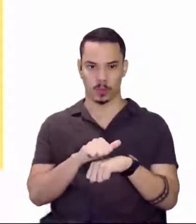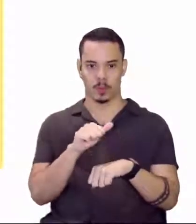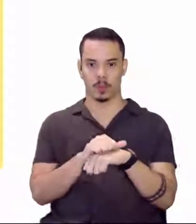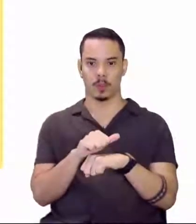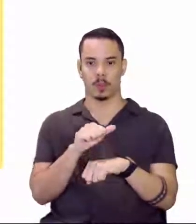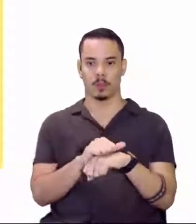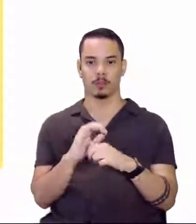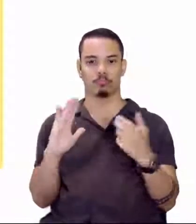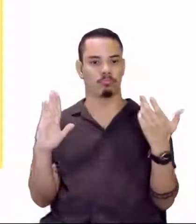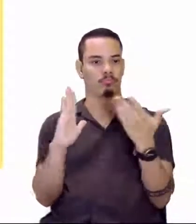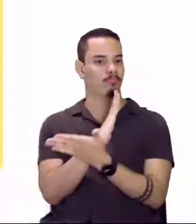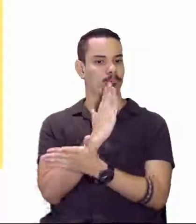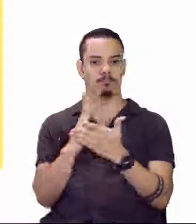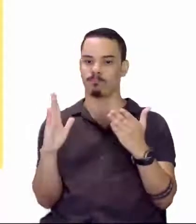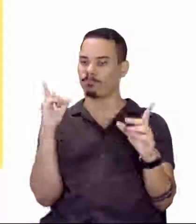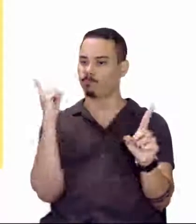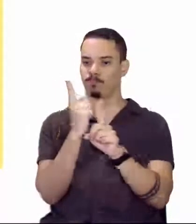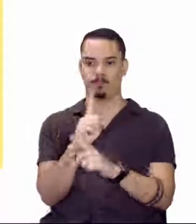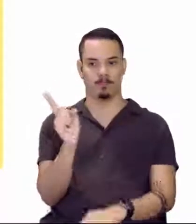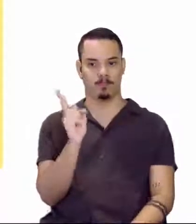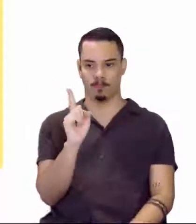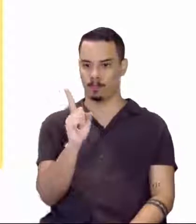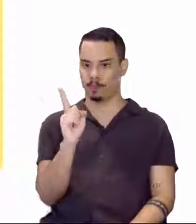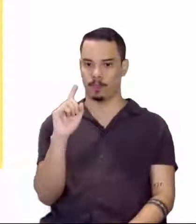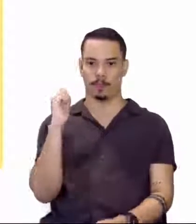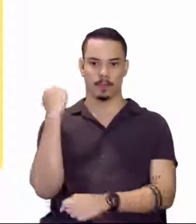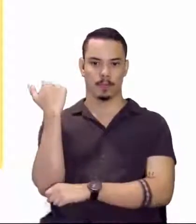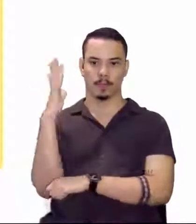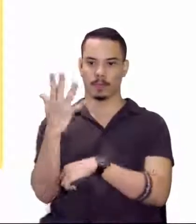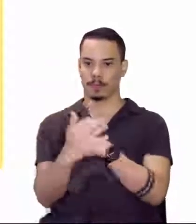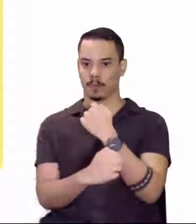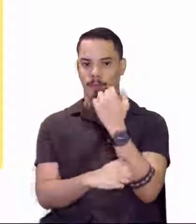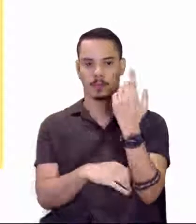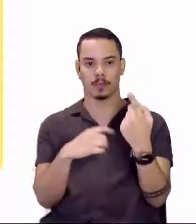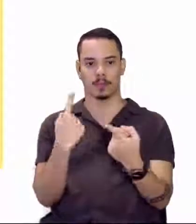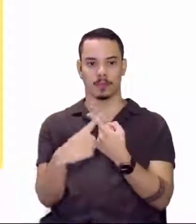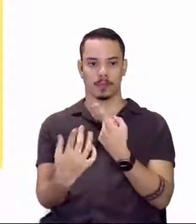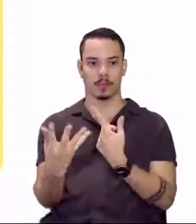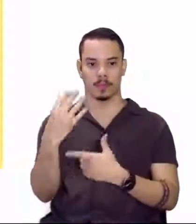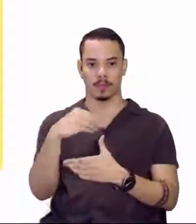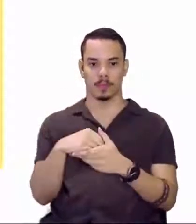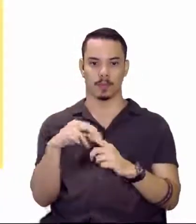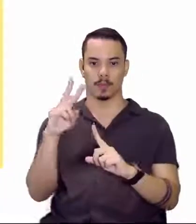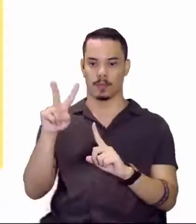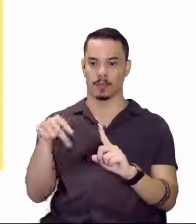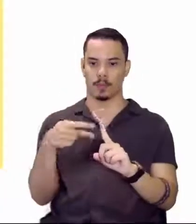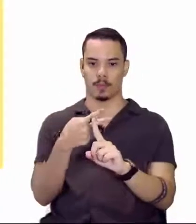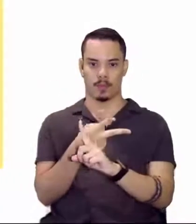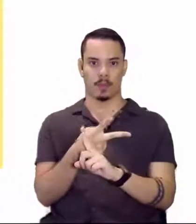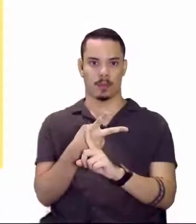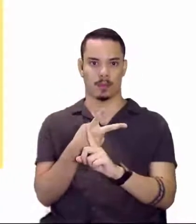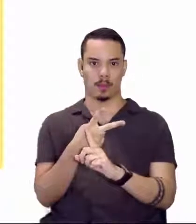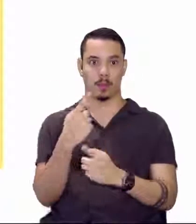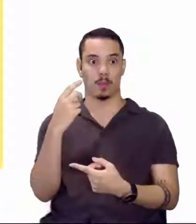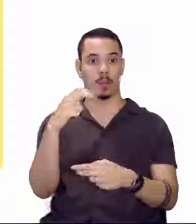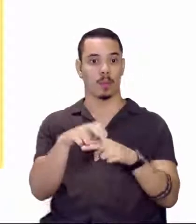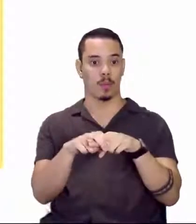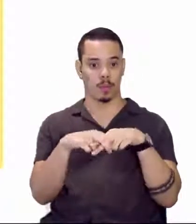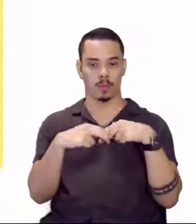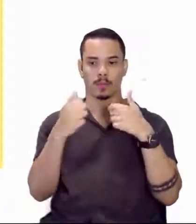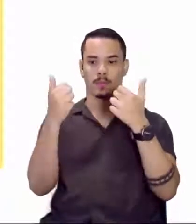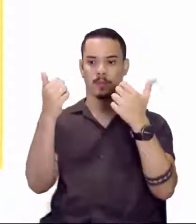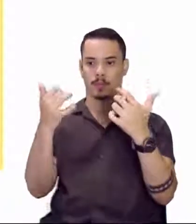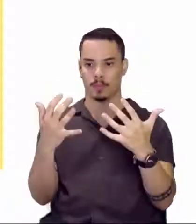esses, alguns não são encontrados na natureza, sendo obtidos por transmutação artificial. Por isso que a gente